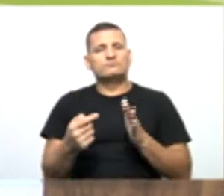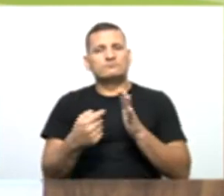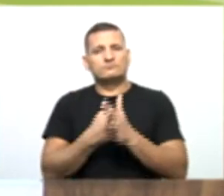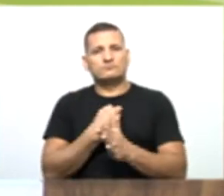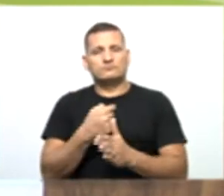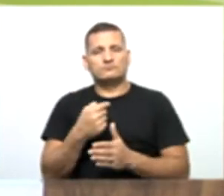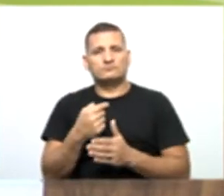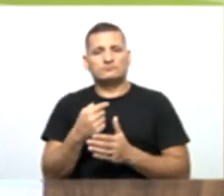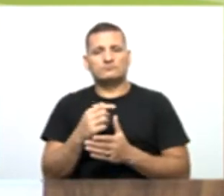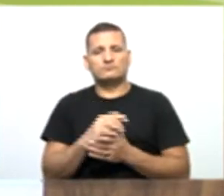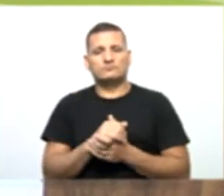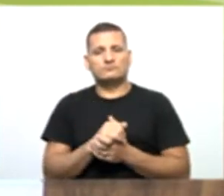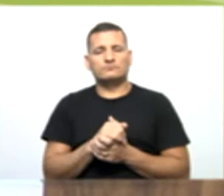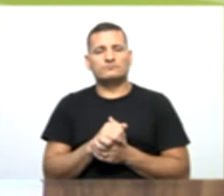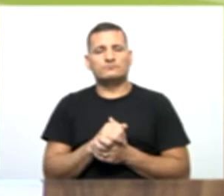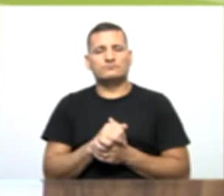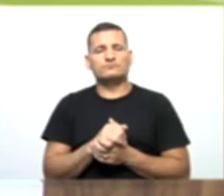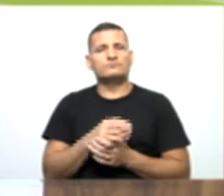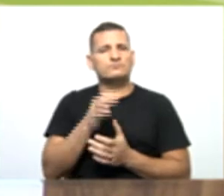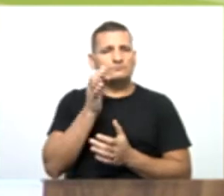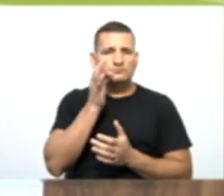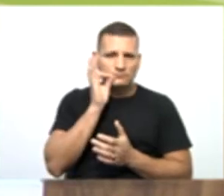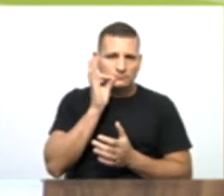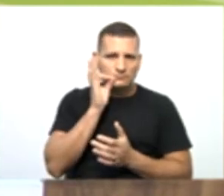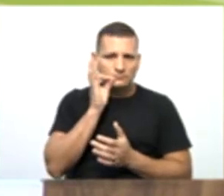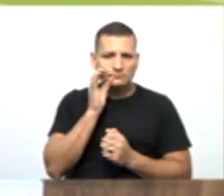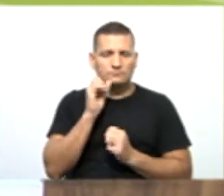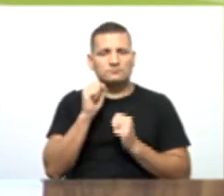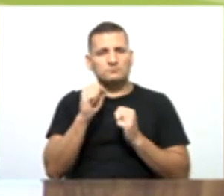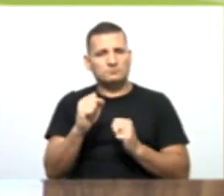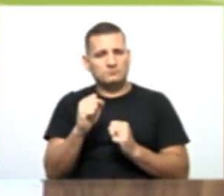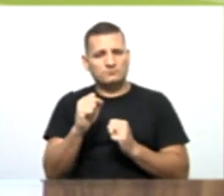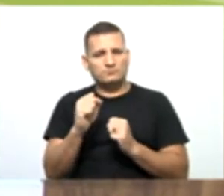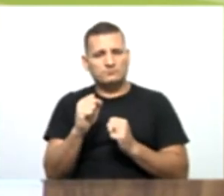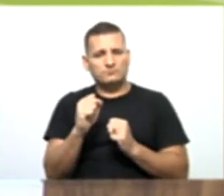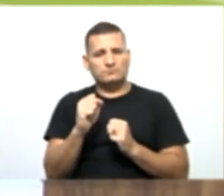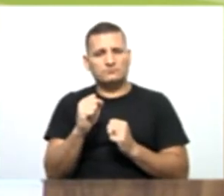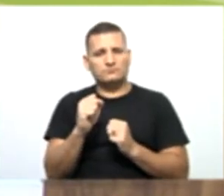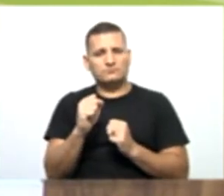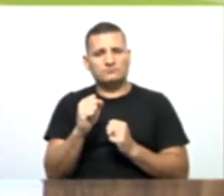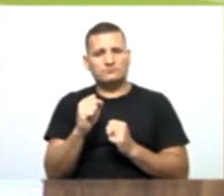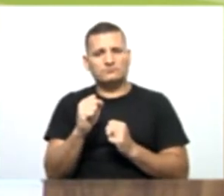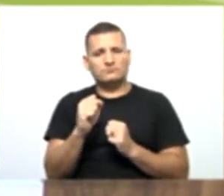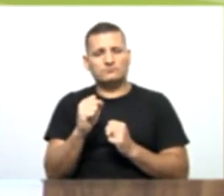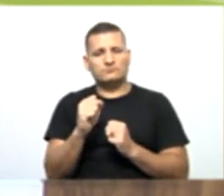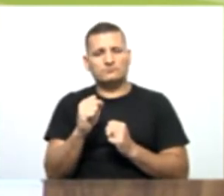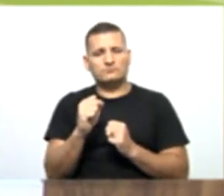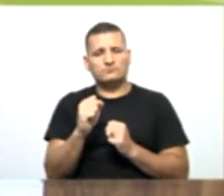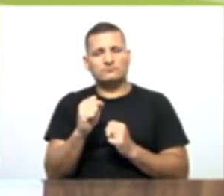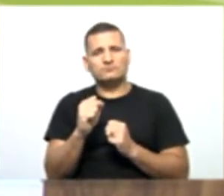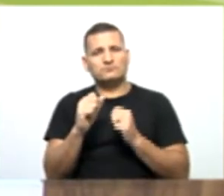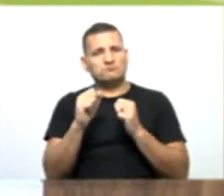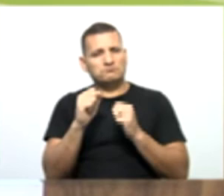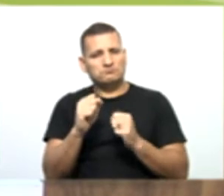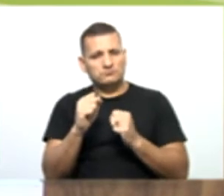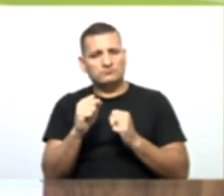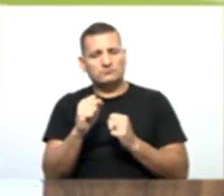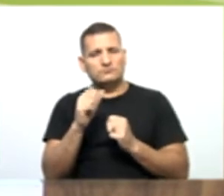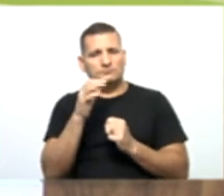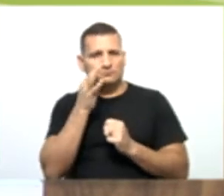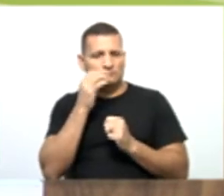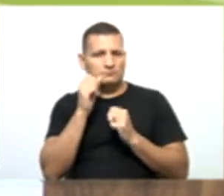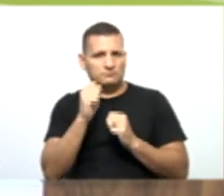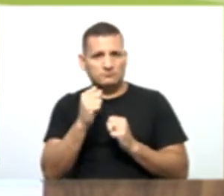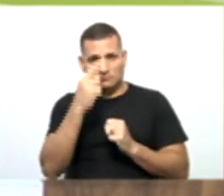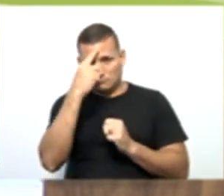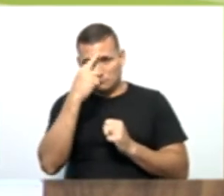aqui. Professora, o café pode também ser considerado como uma vocação local, econômica local?